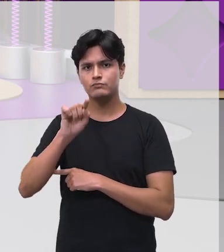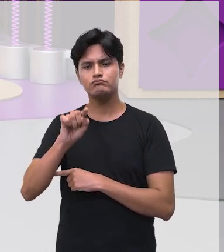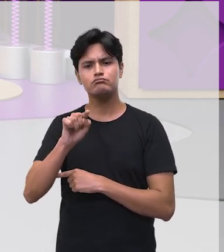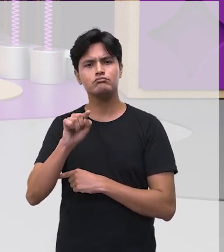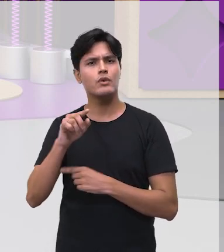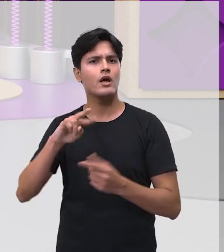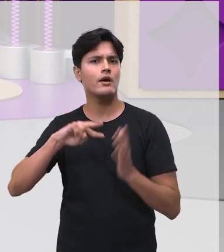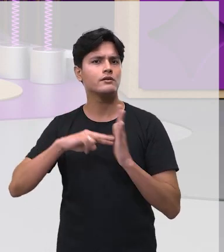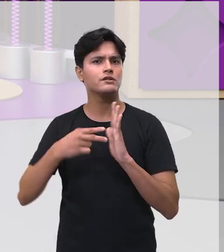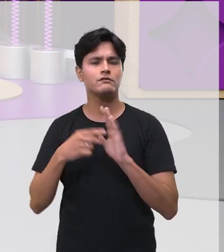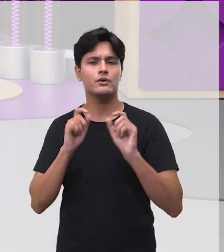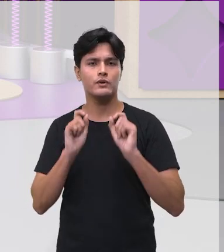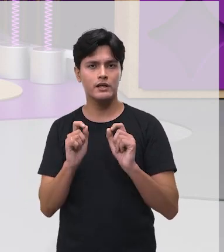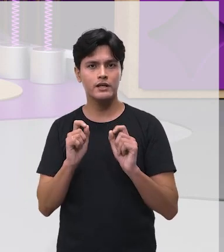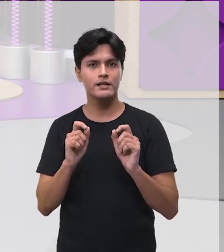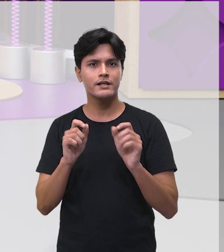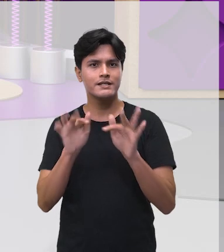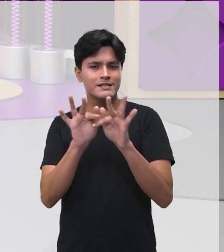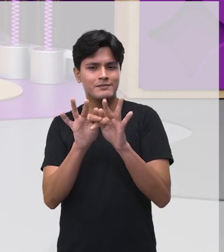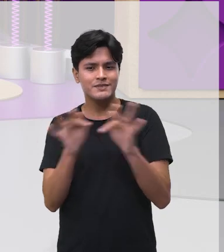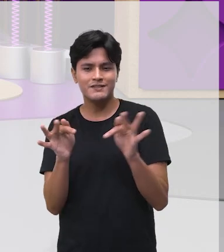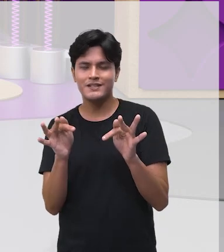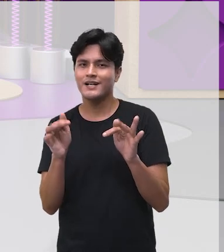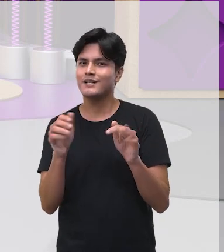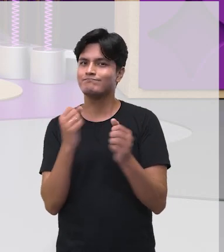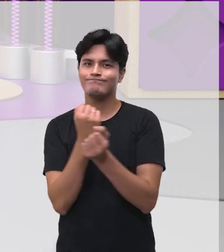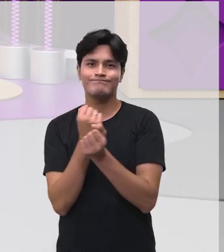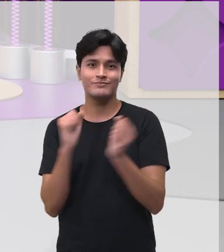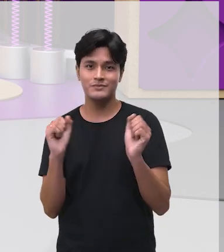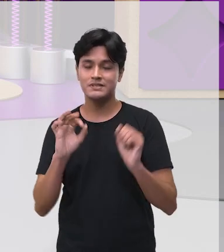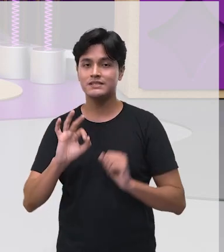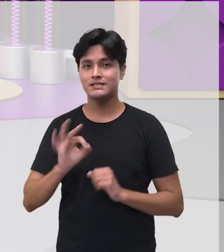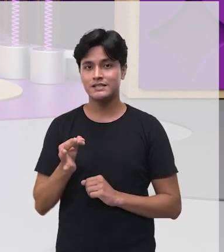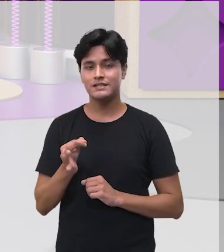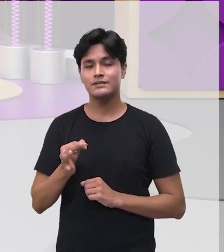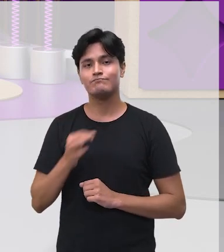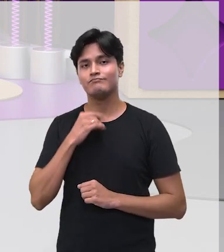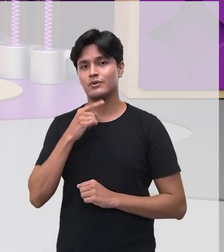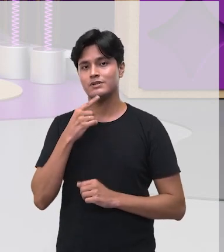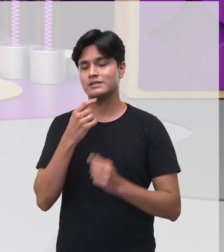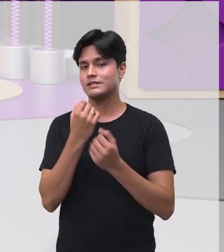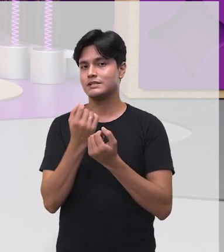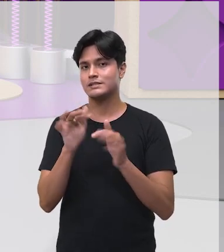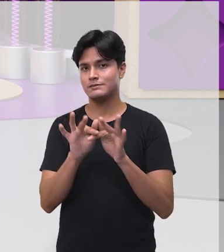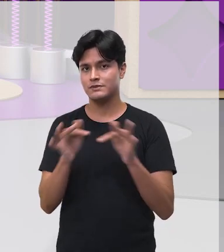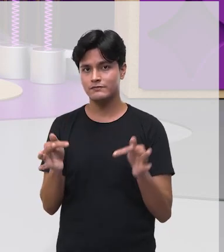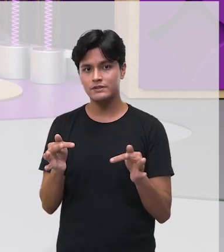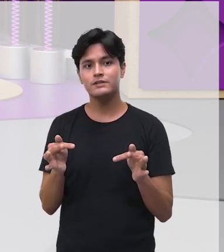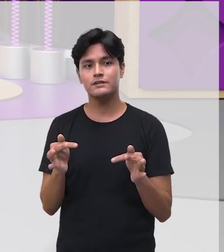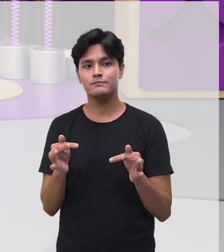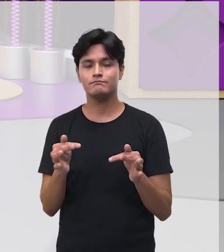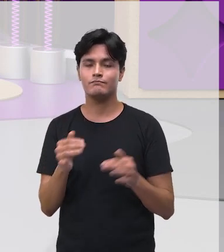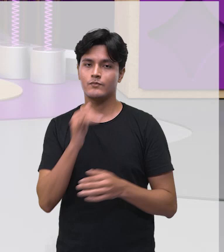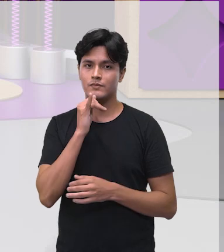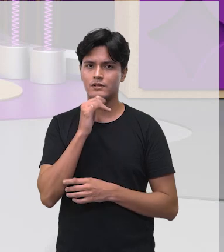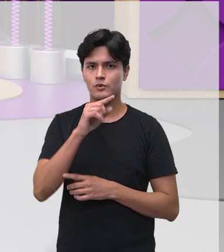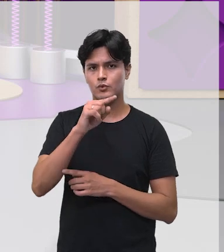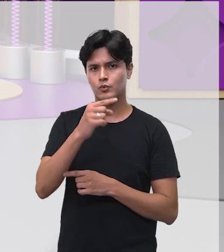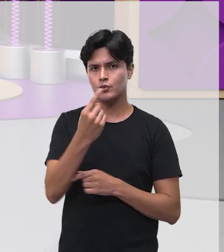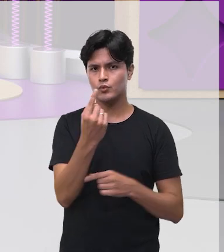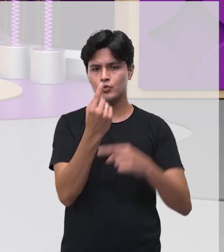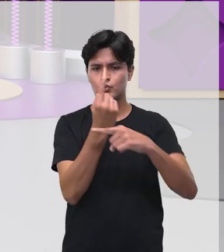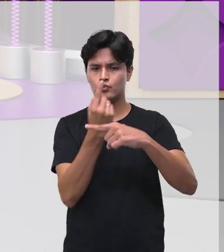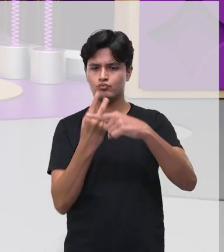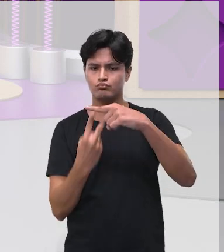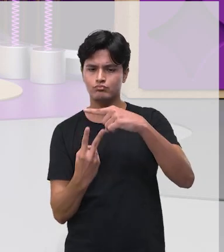simplificar, tá? Se eu simplificar o 1 sobre 2 ali, eu vou transformar no número decimal, 0,5. Então é uma